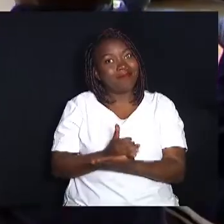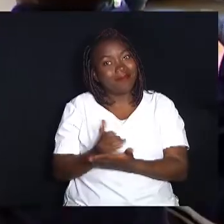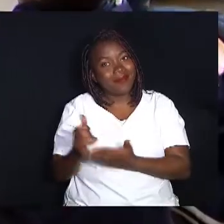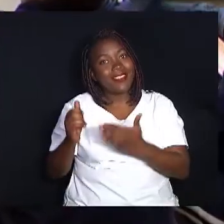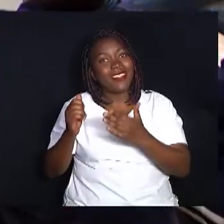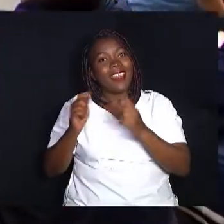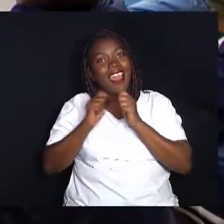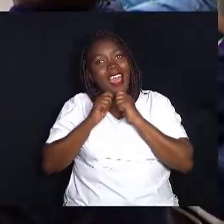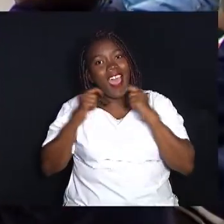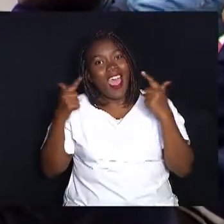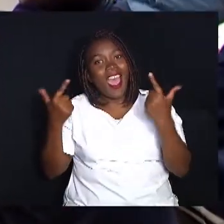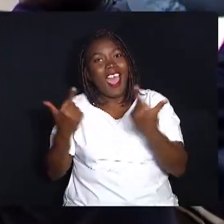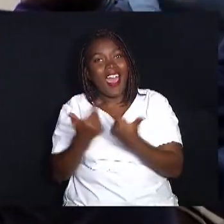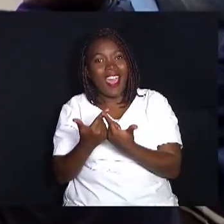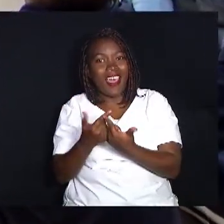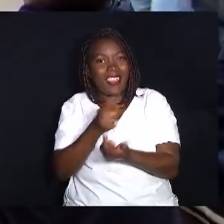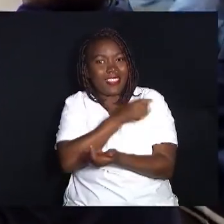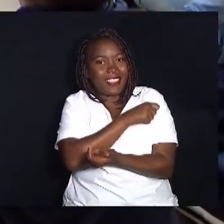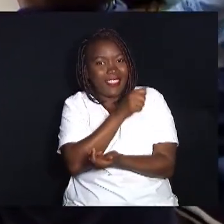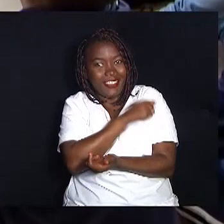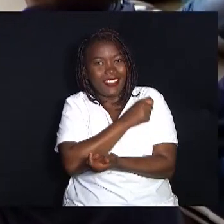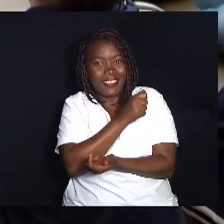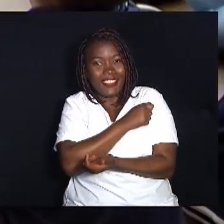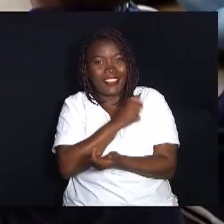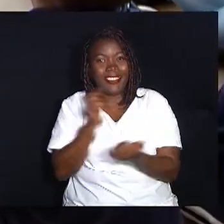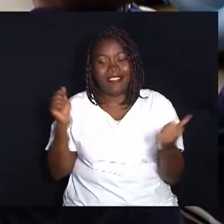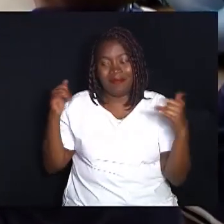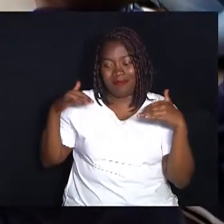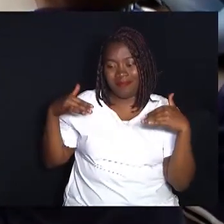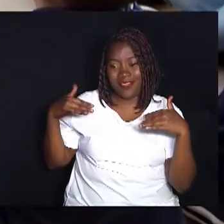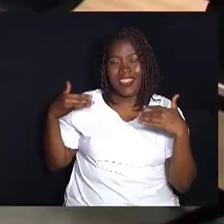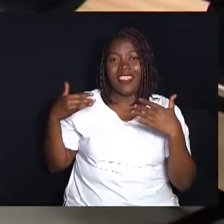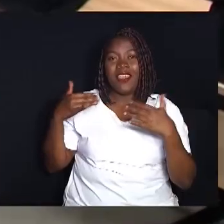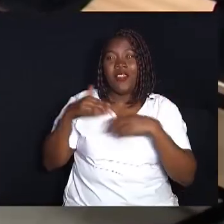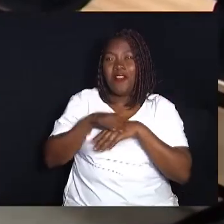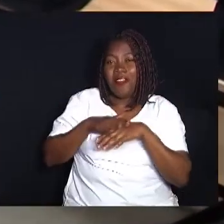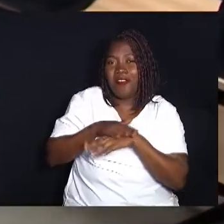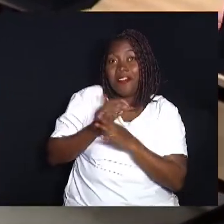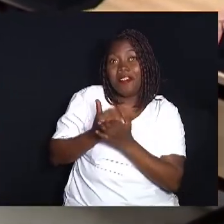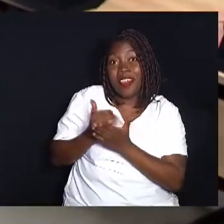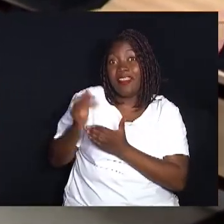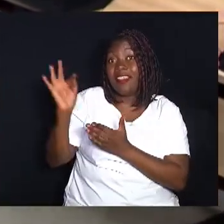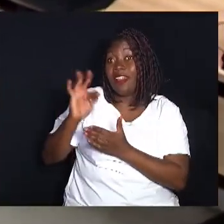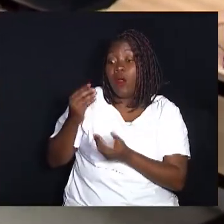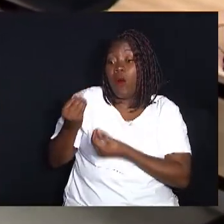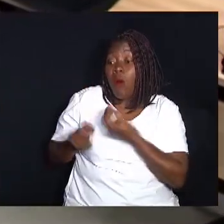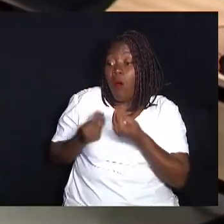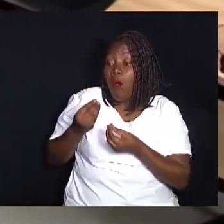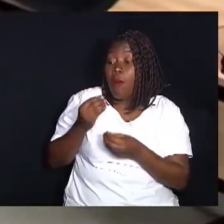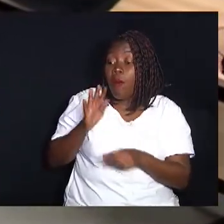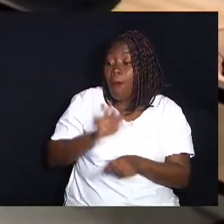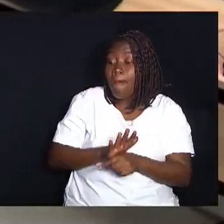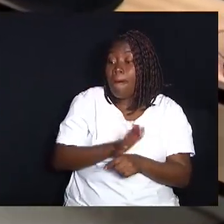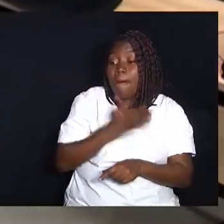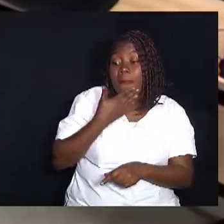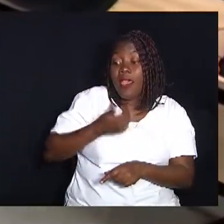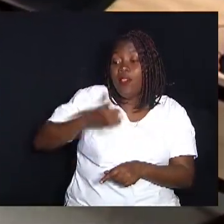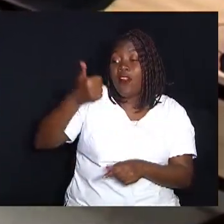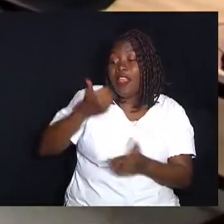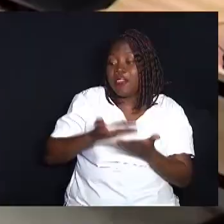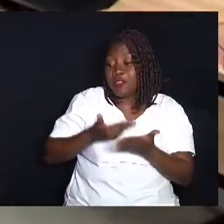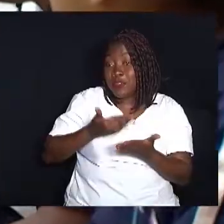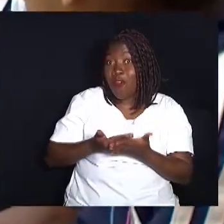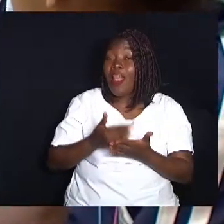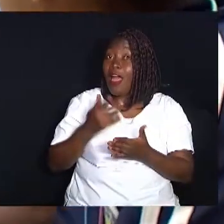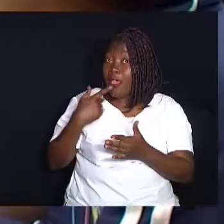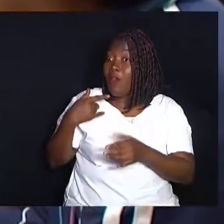de alunos, desde fevereiro a gente vem conversando, falando em como melhorar a escola. E falei para eles que aqui na Câmara os